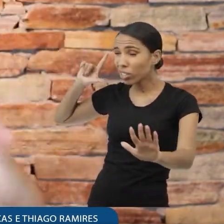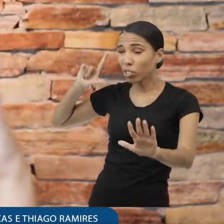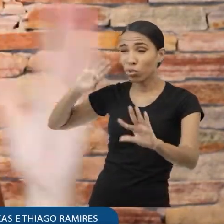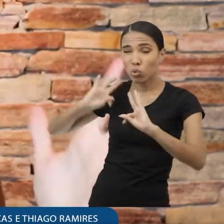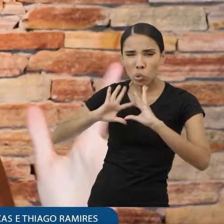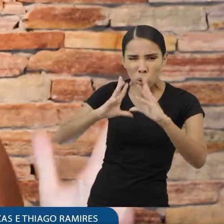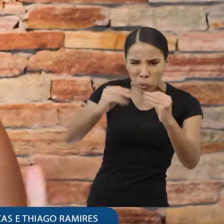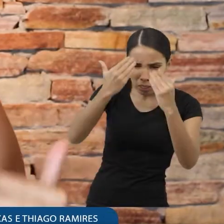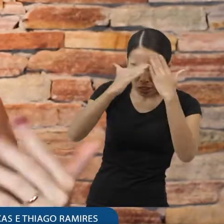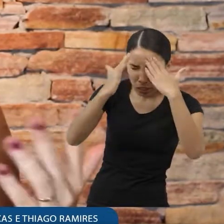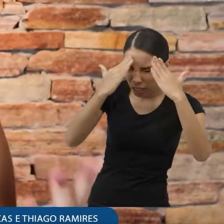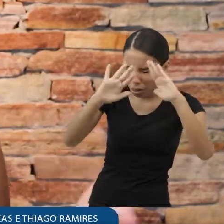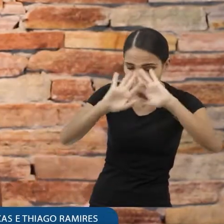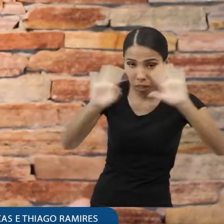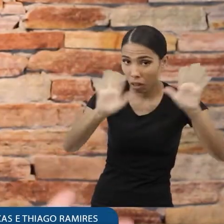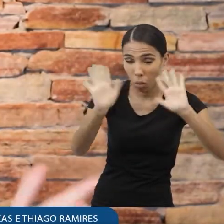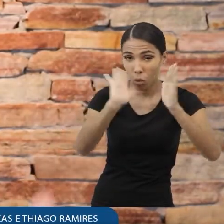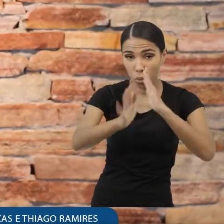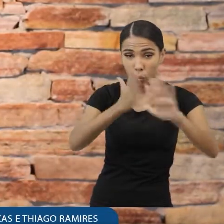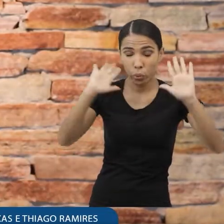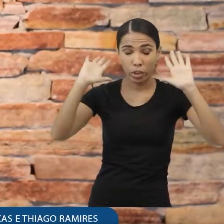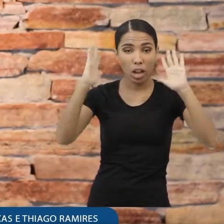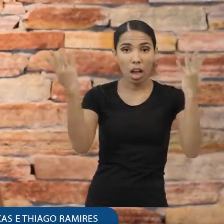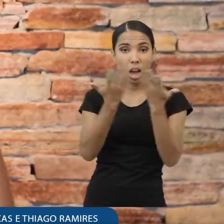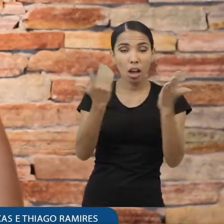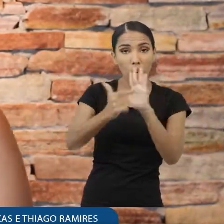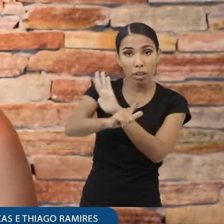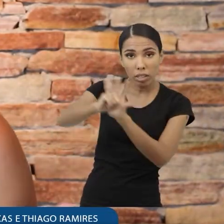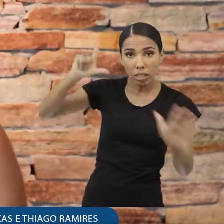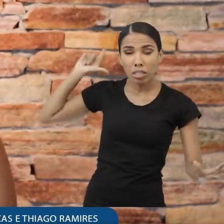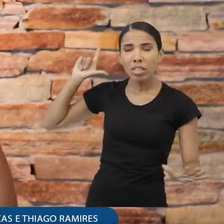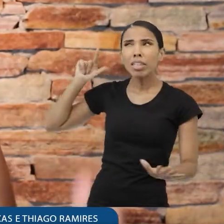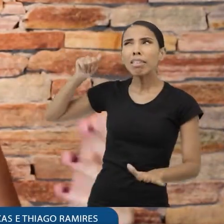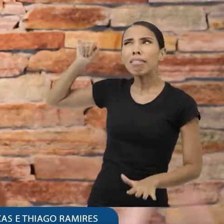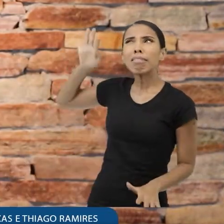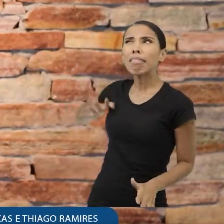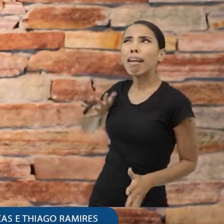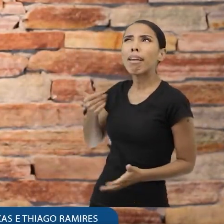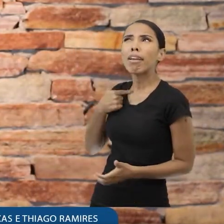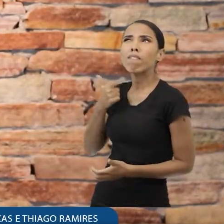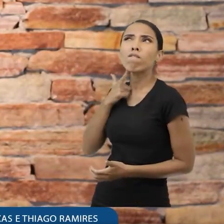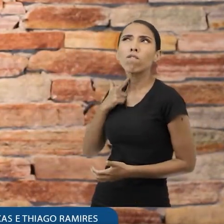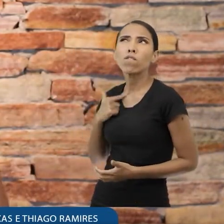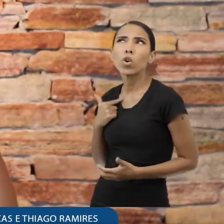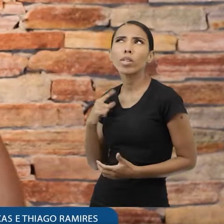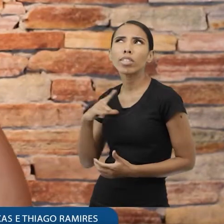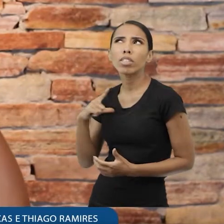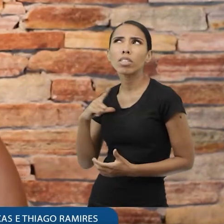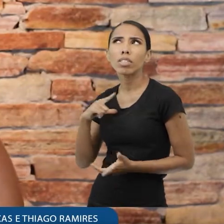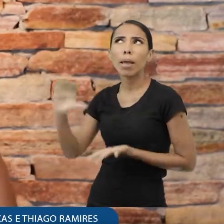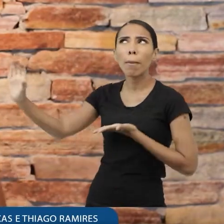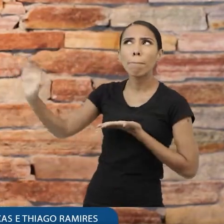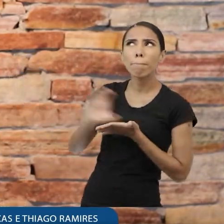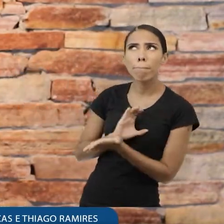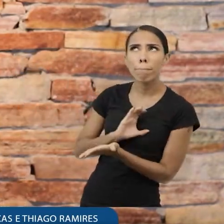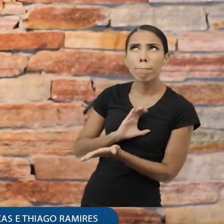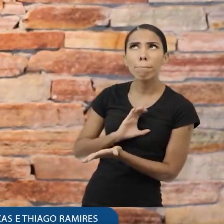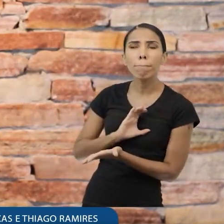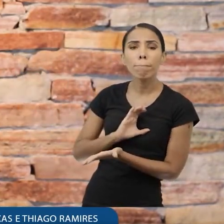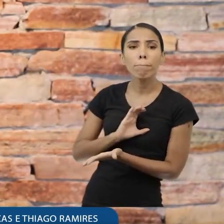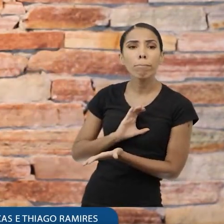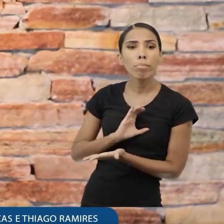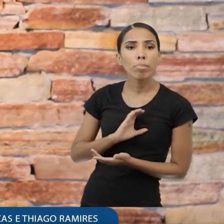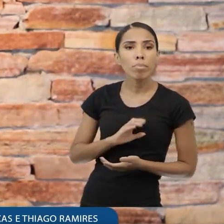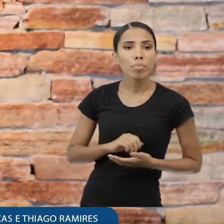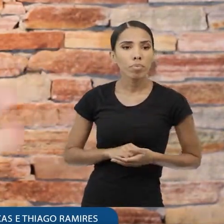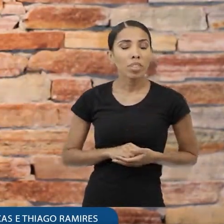tentar entender aonde você vai colocar o seu projeto, é quem você quer que patrocine ele. E aí é bacana a gente